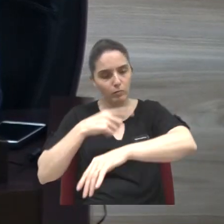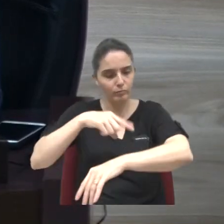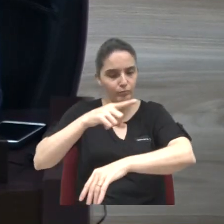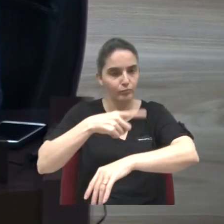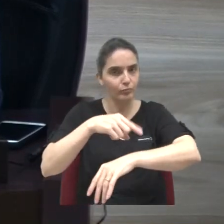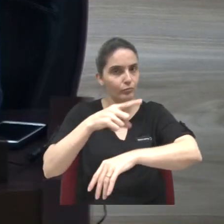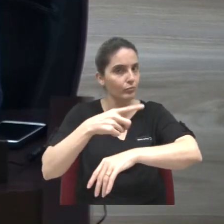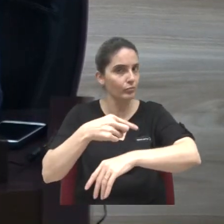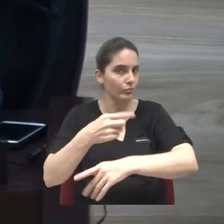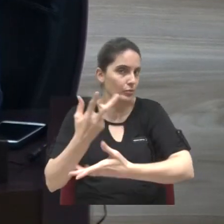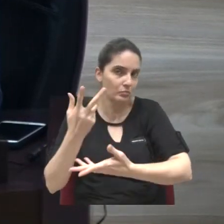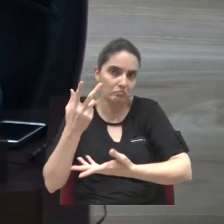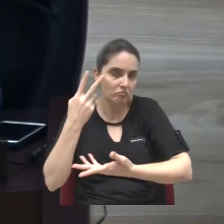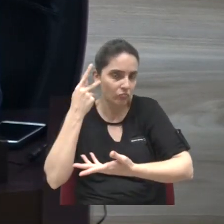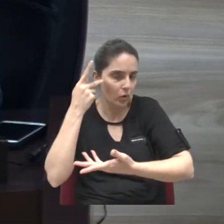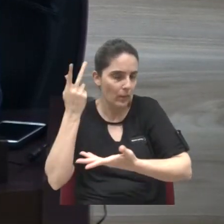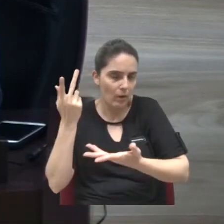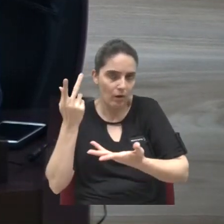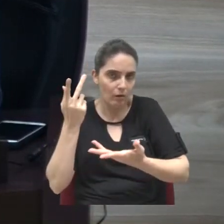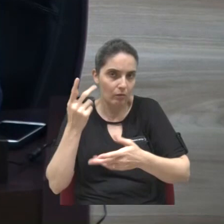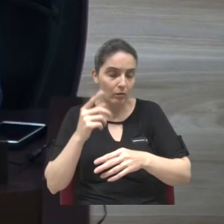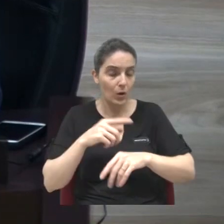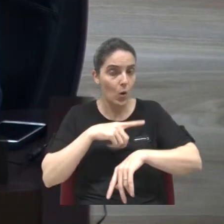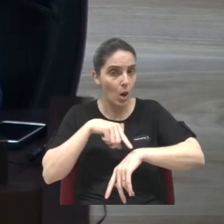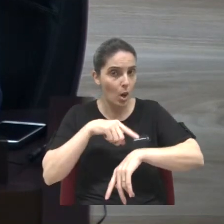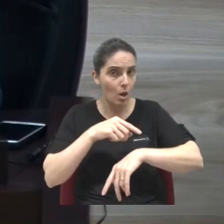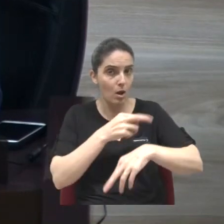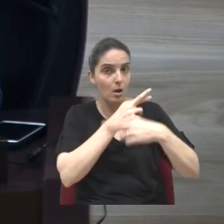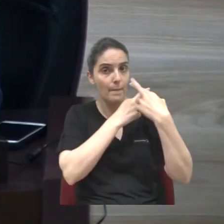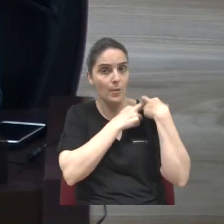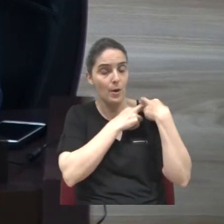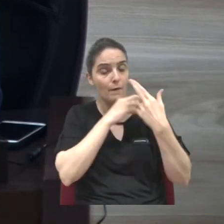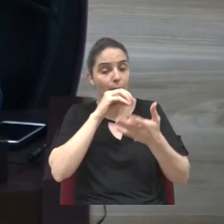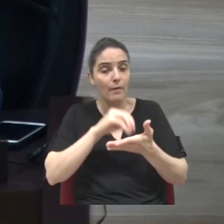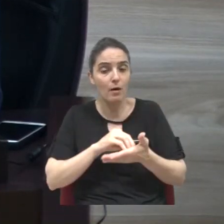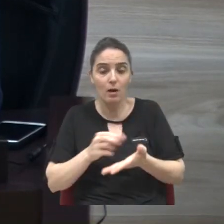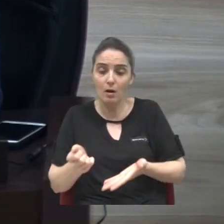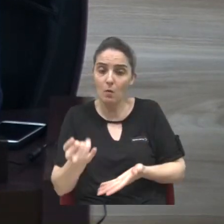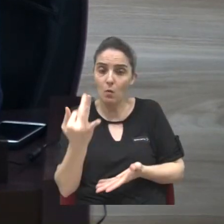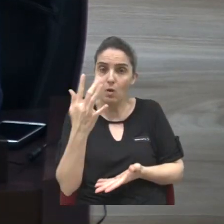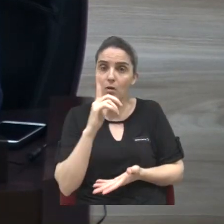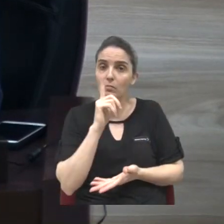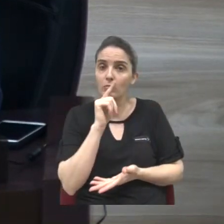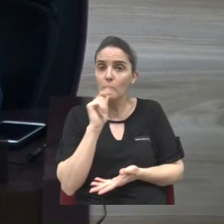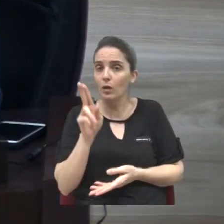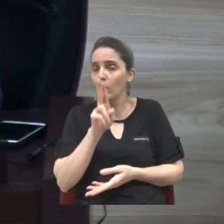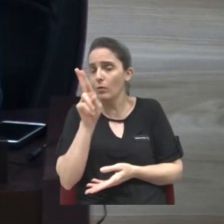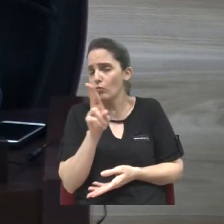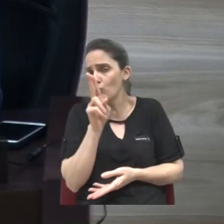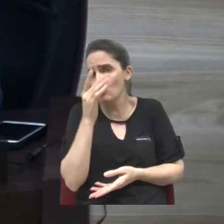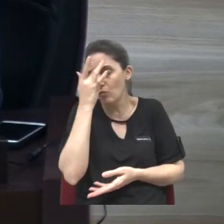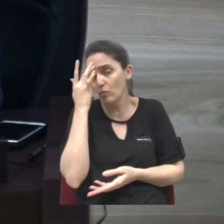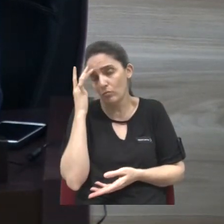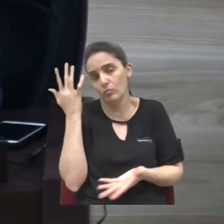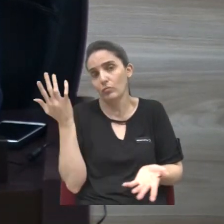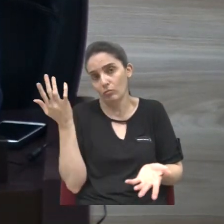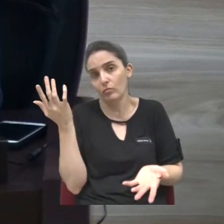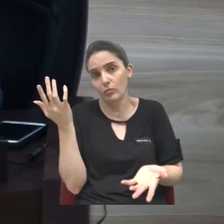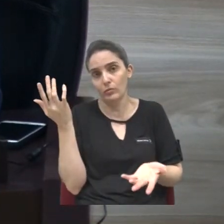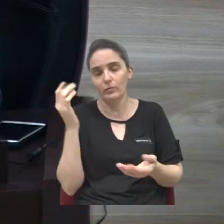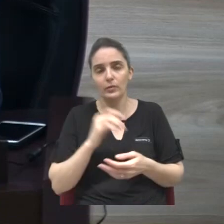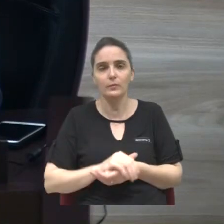relógio, responsável pelo registro da água consumida, sofre um desgaste e deixam